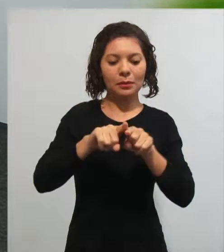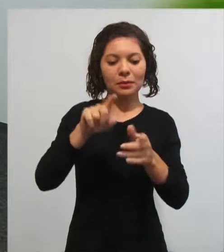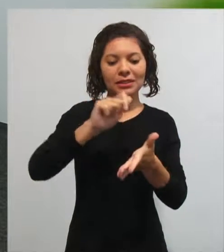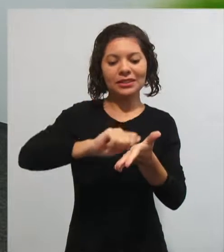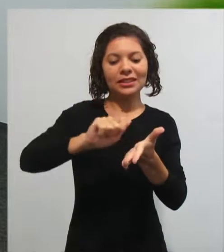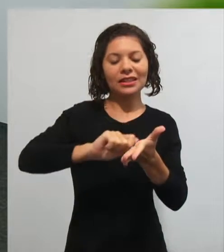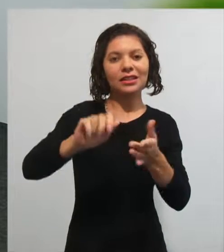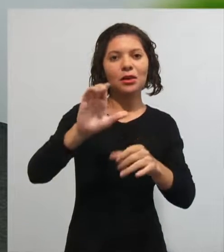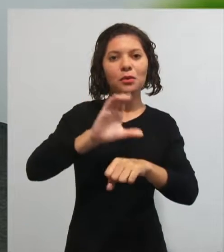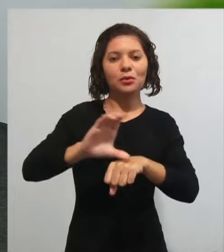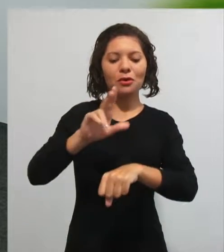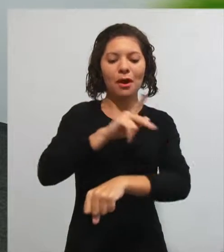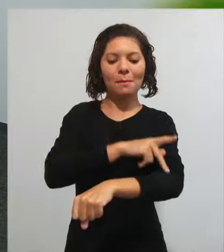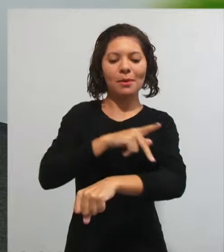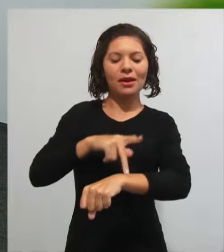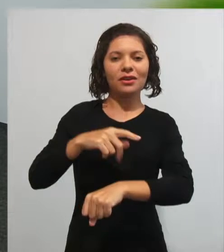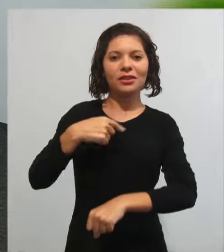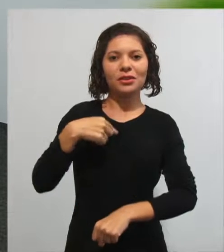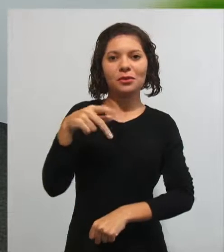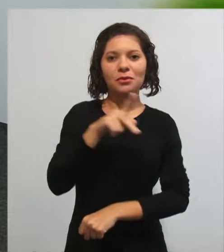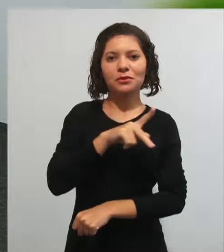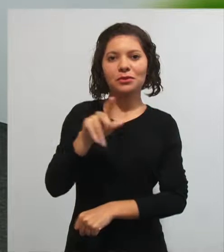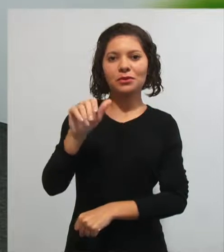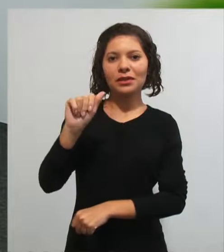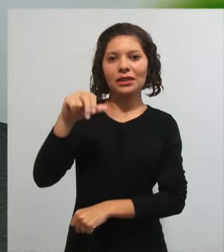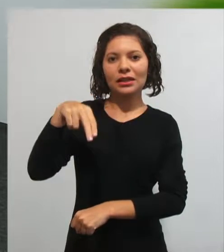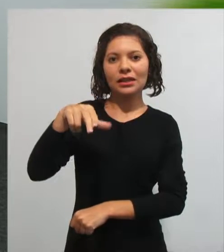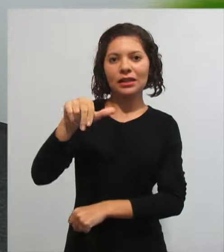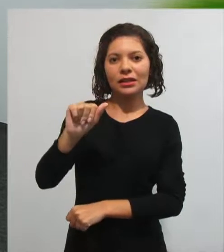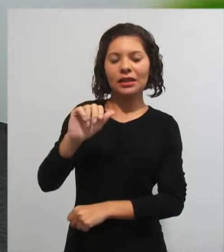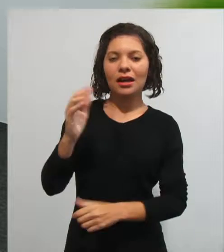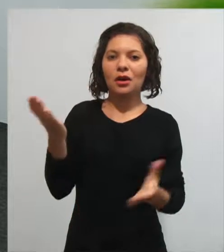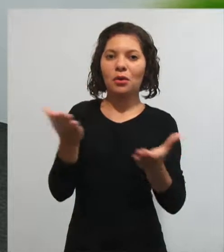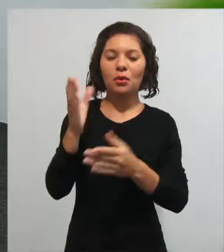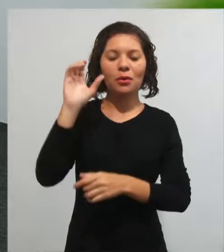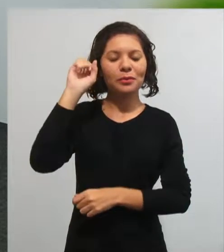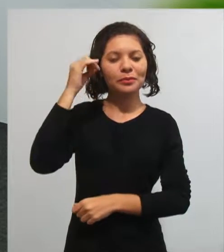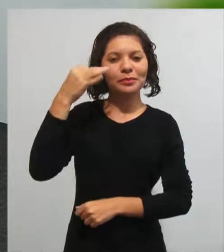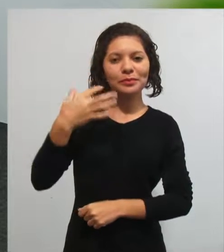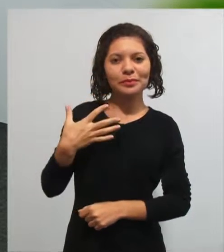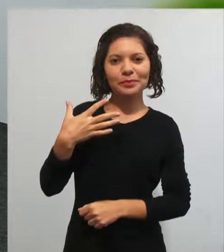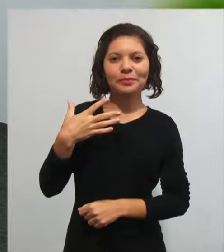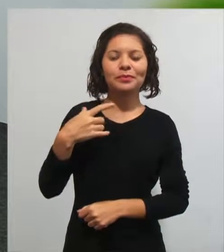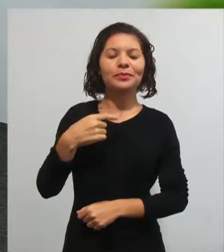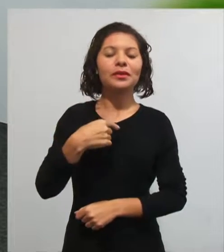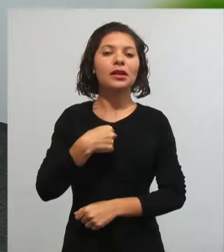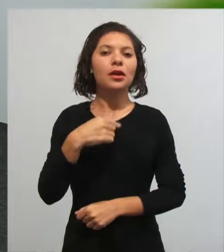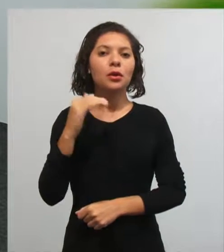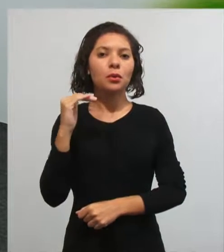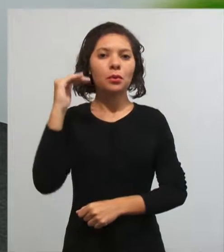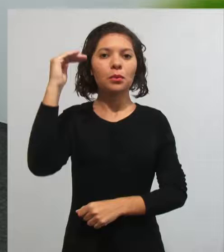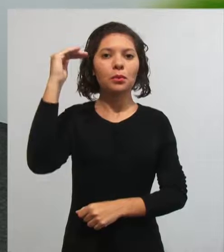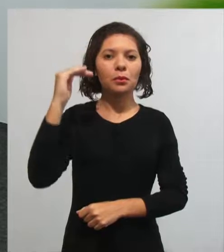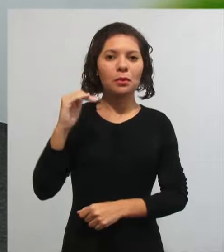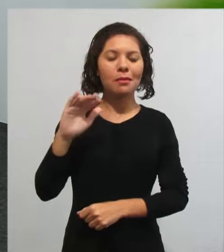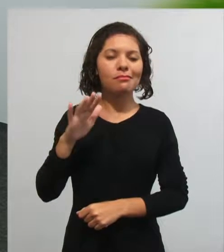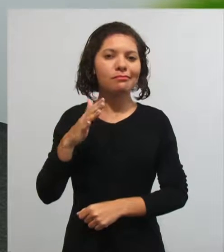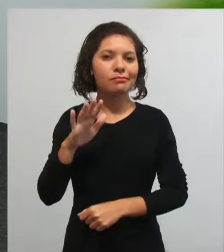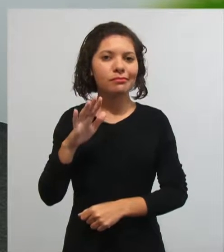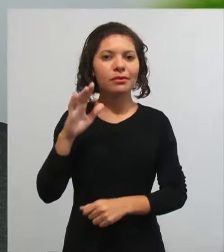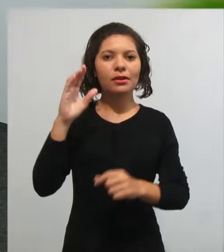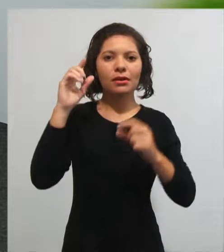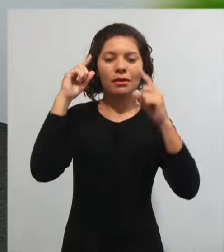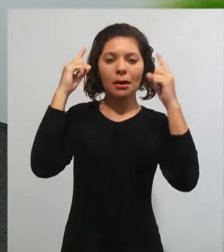de Pedagogia. Eu sou a professora Ana Cláudia e vou fazer minha audiodescrição. Eu tenho estatura mediana,